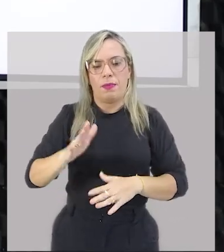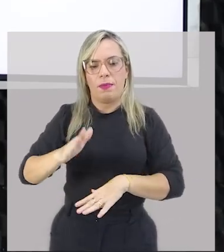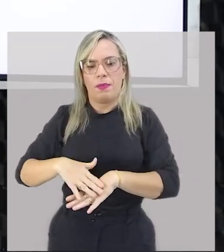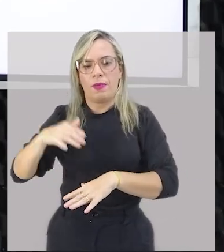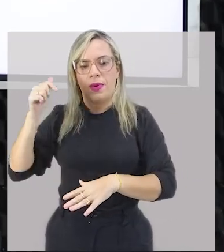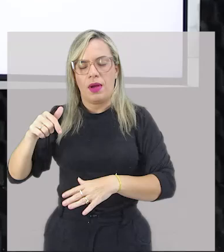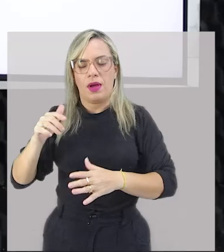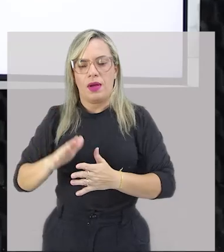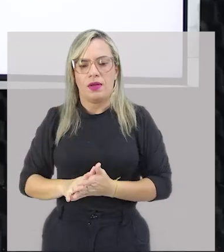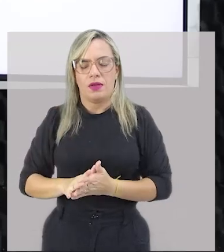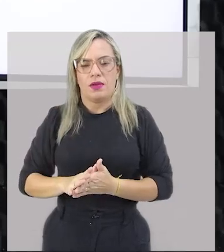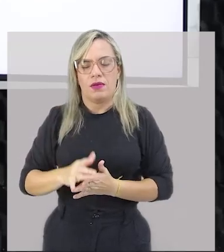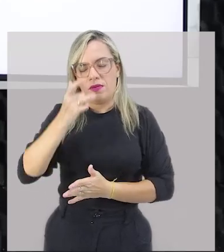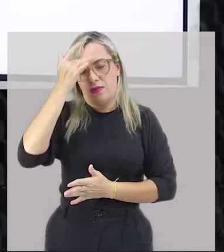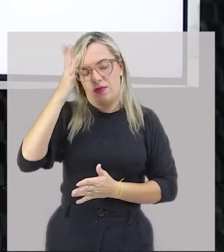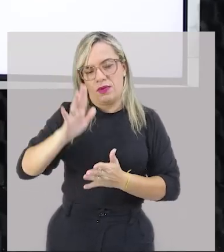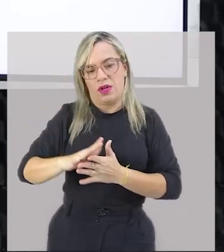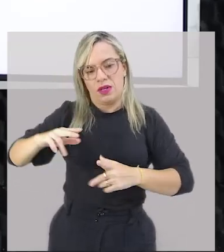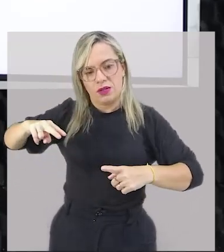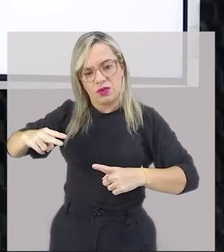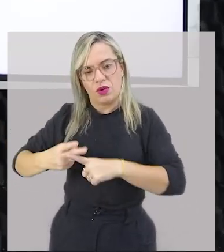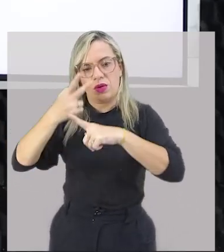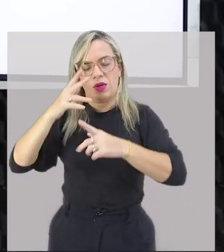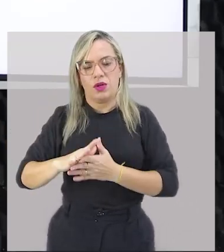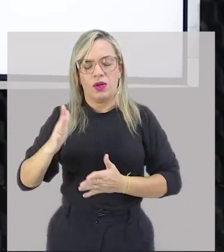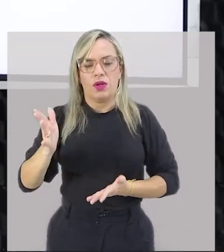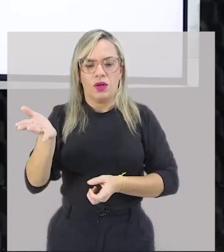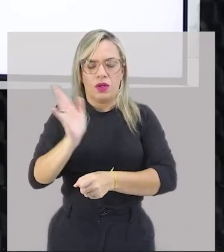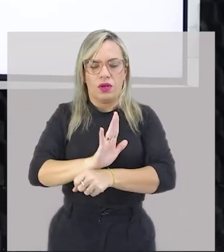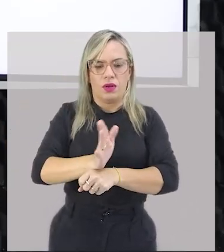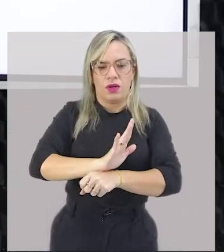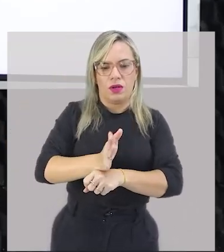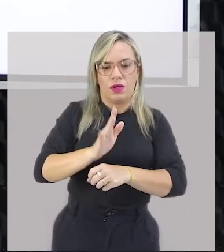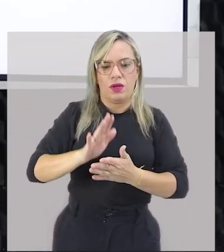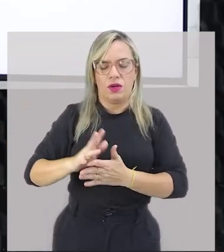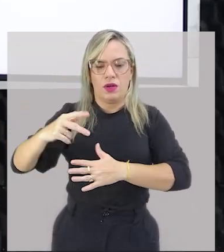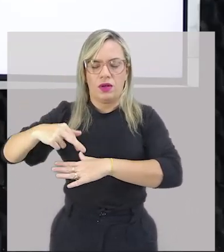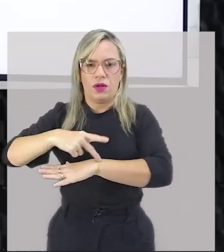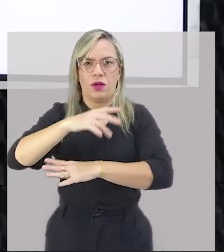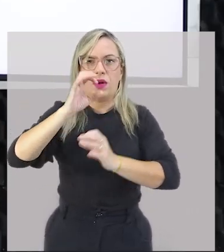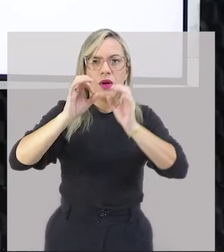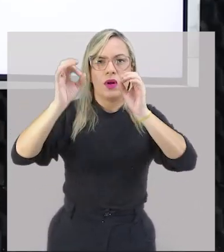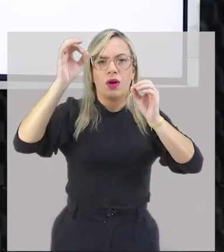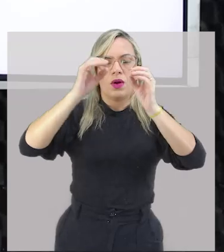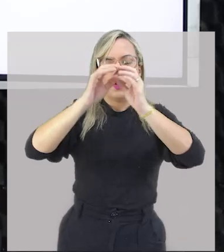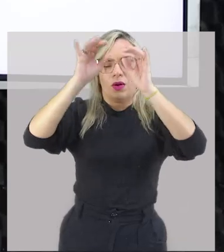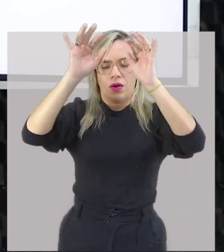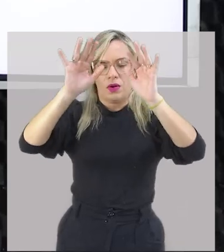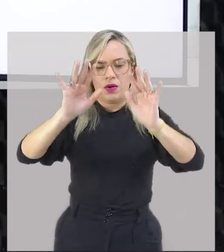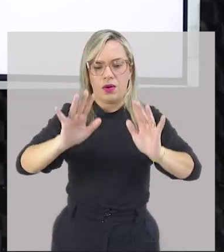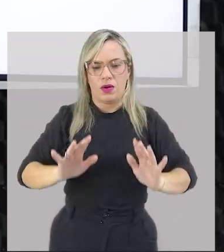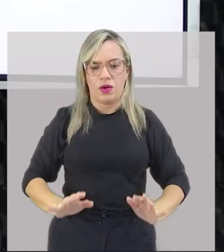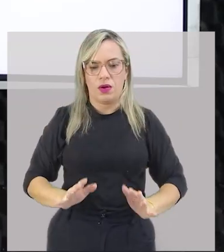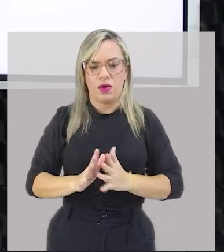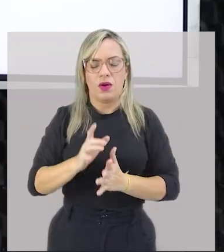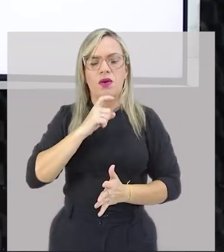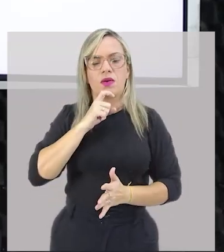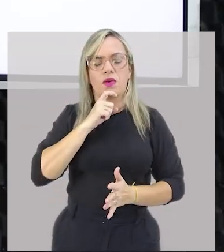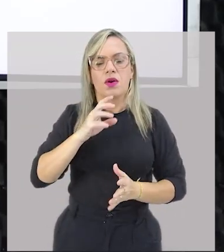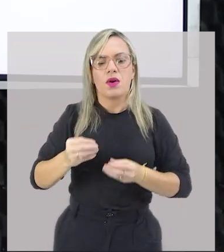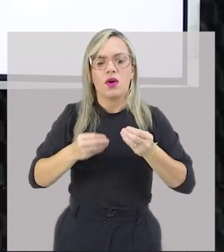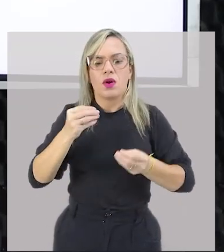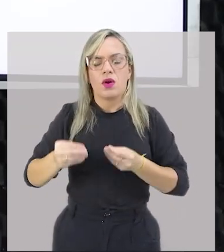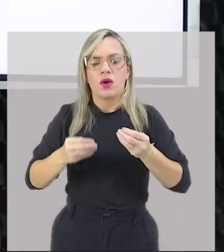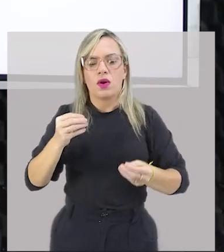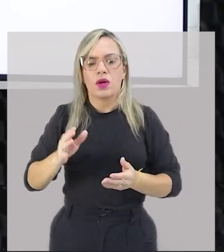outro exemplo. Vocês já assistiram filmes que as pessoas vão andar na neve? O que elas colocam para